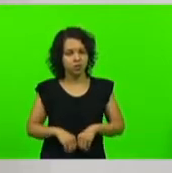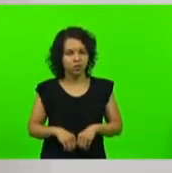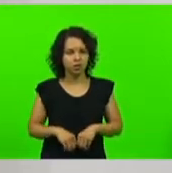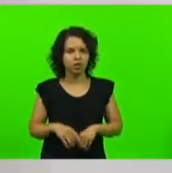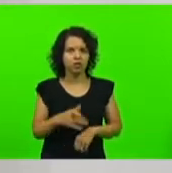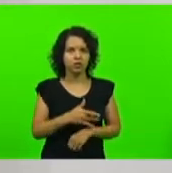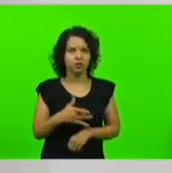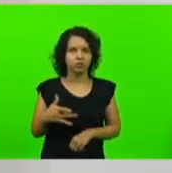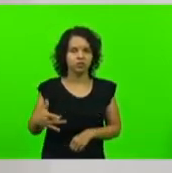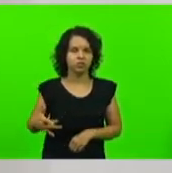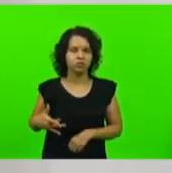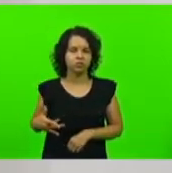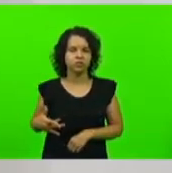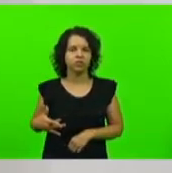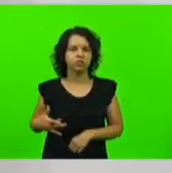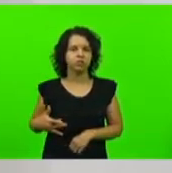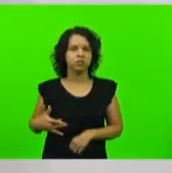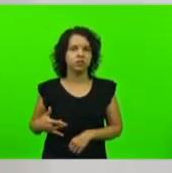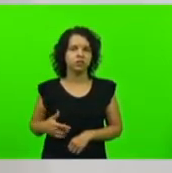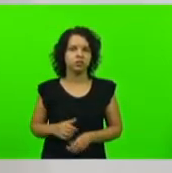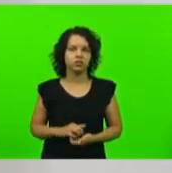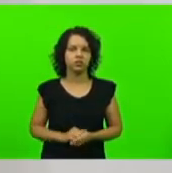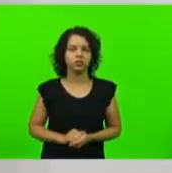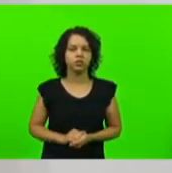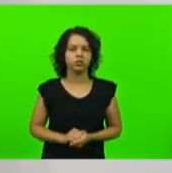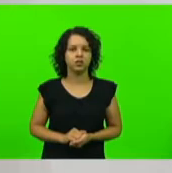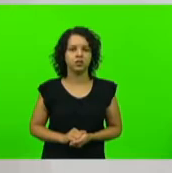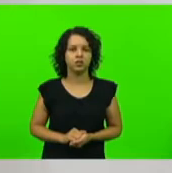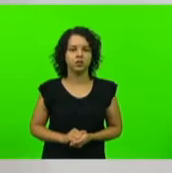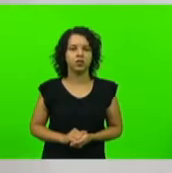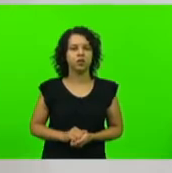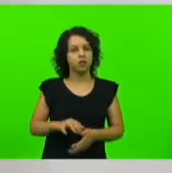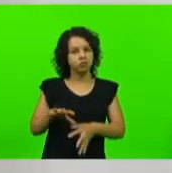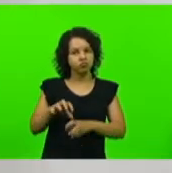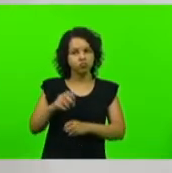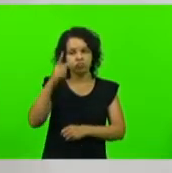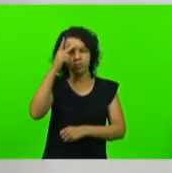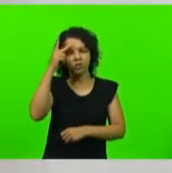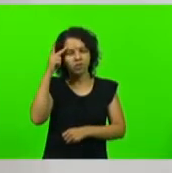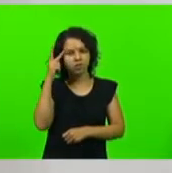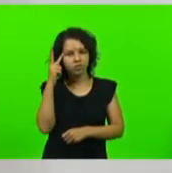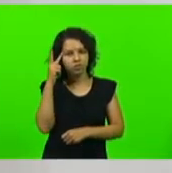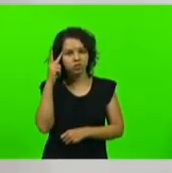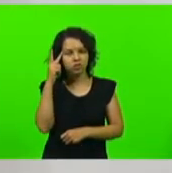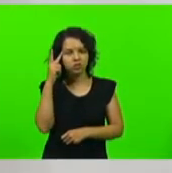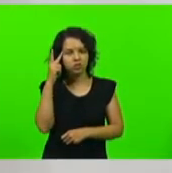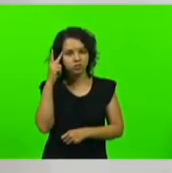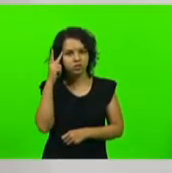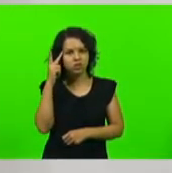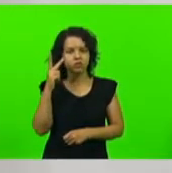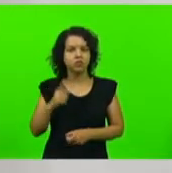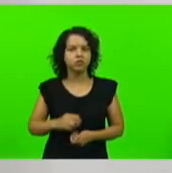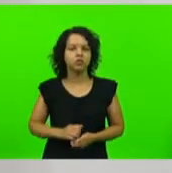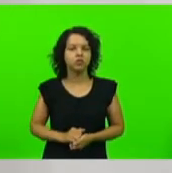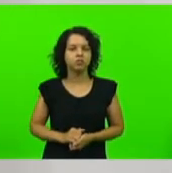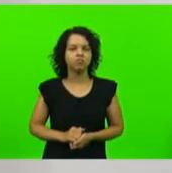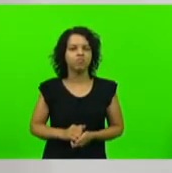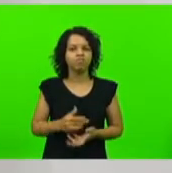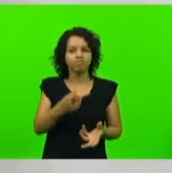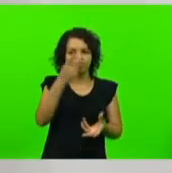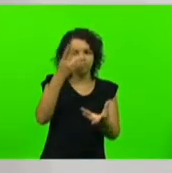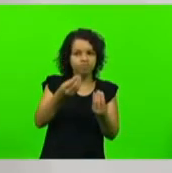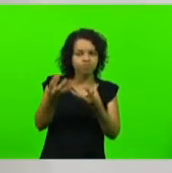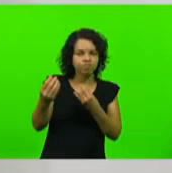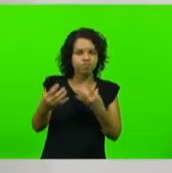estar utilizando quando está próximo de pessoas, quando está, né, em ambientes de bastante gente, para a